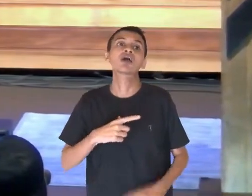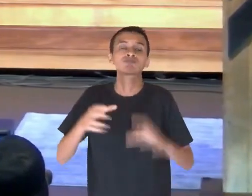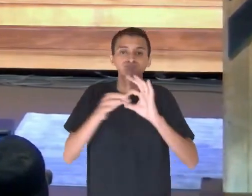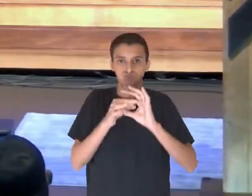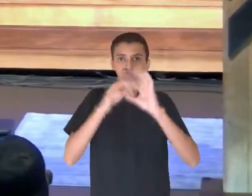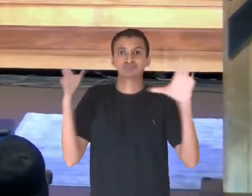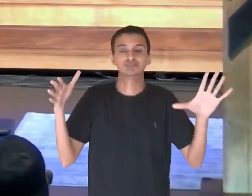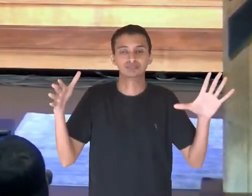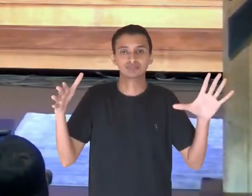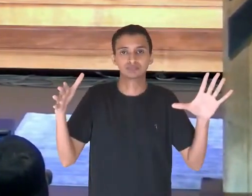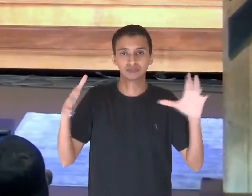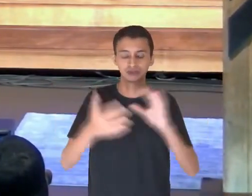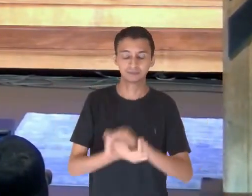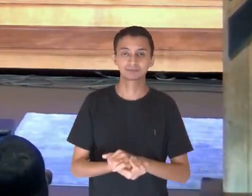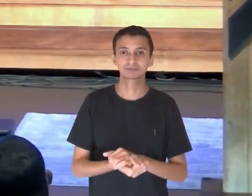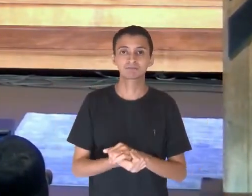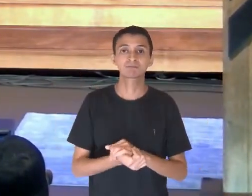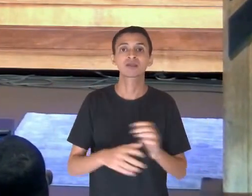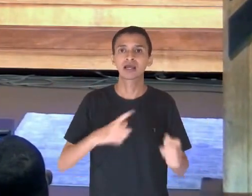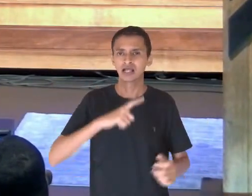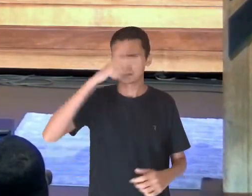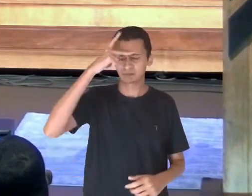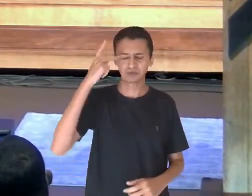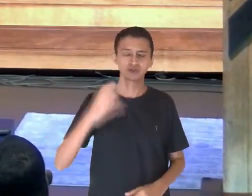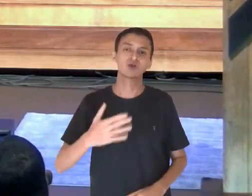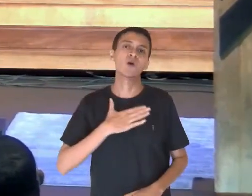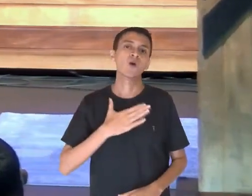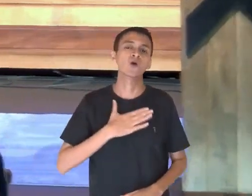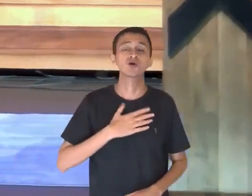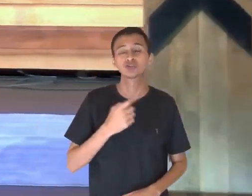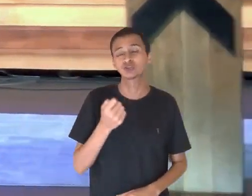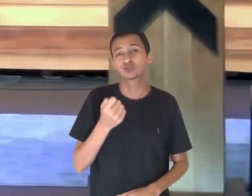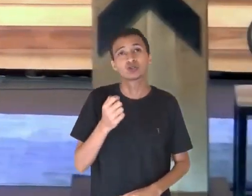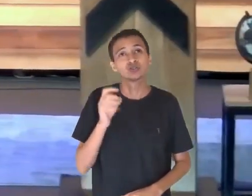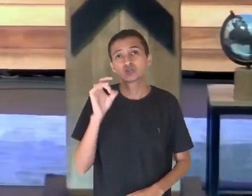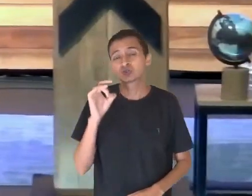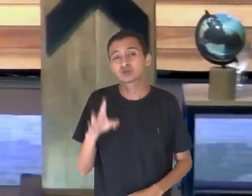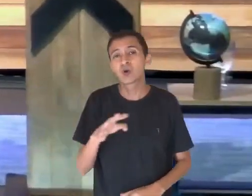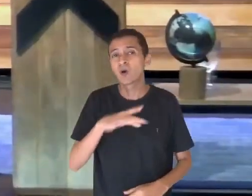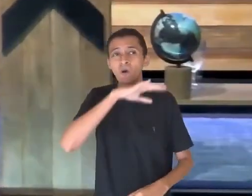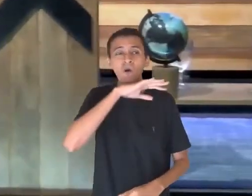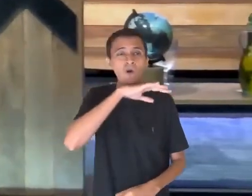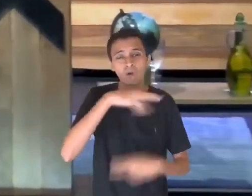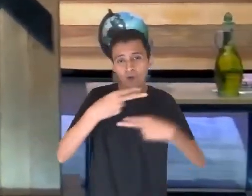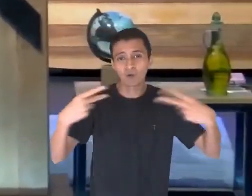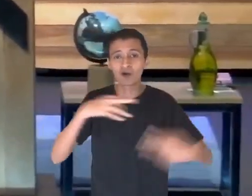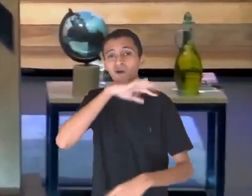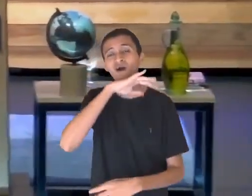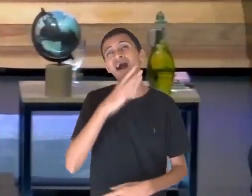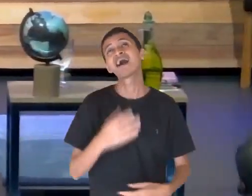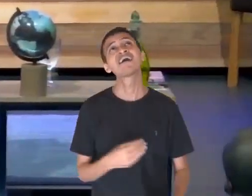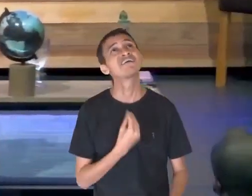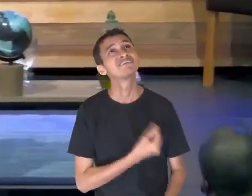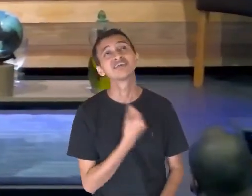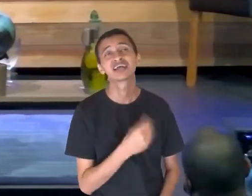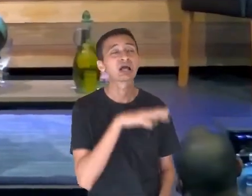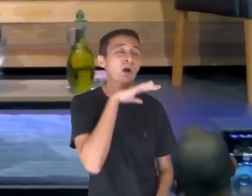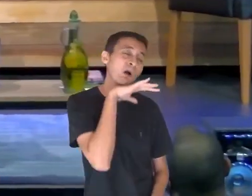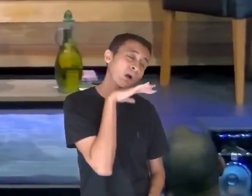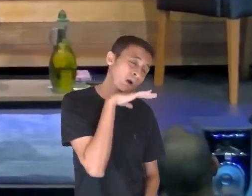vidas. Tem gente que gosta de ficar só com a parte ruim. Com, ó vida, ó